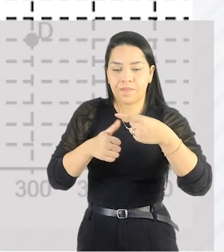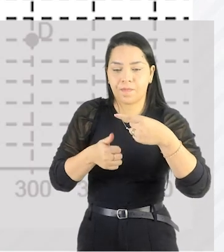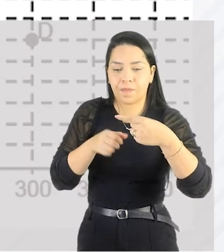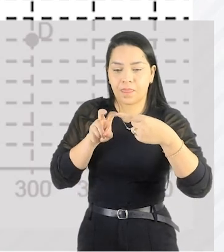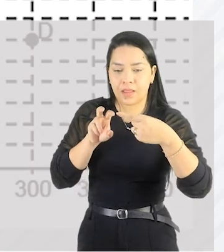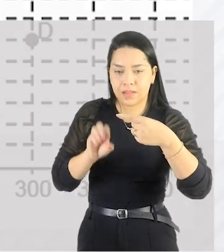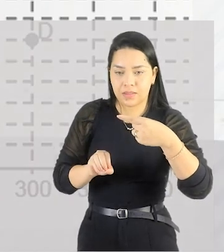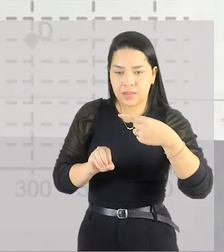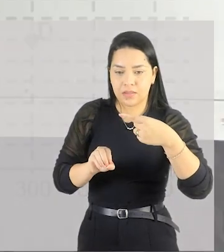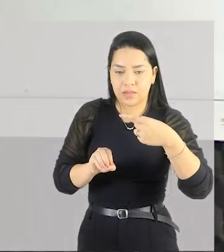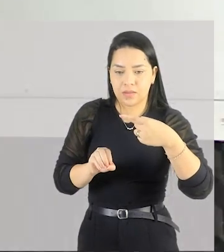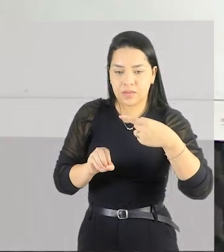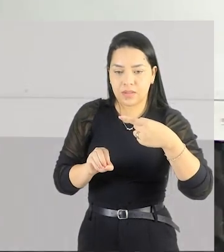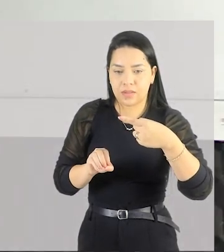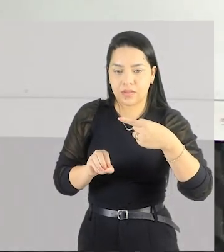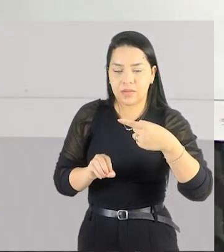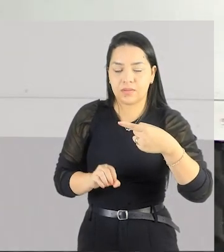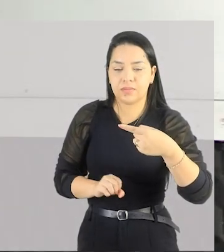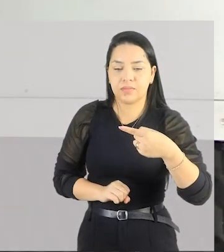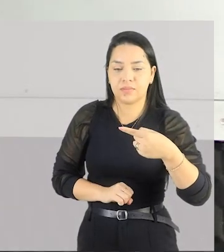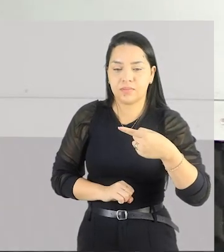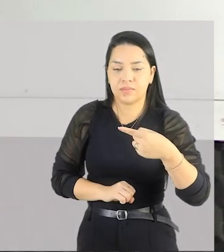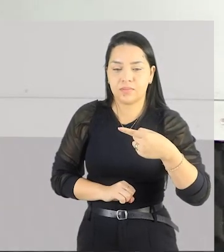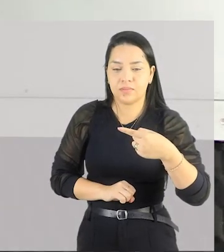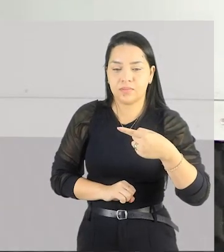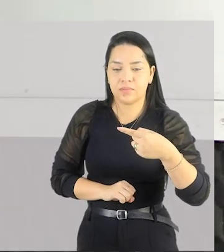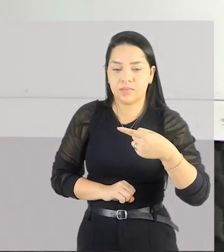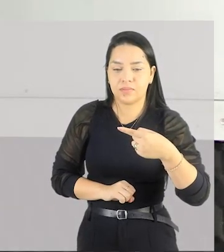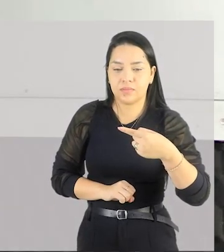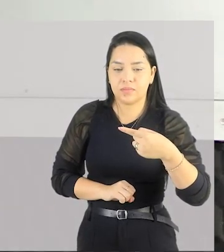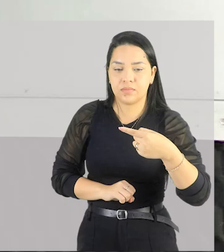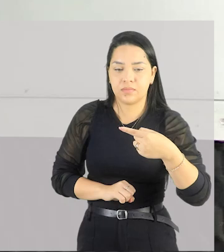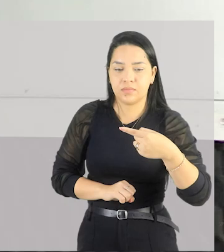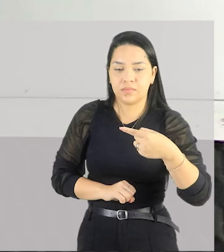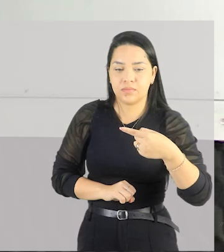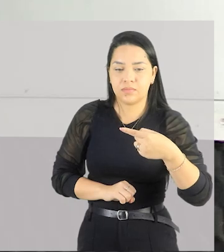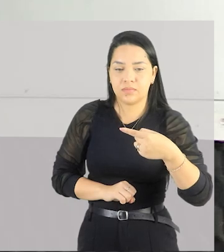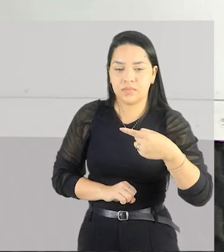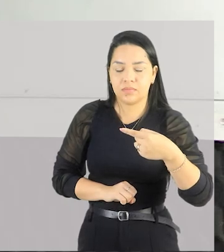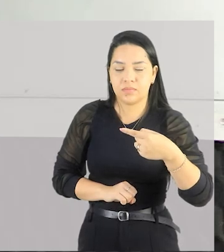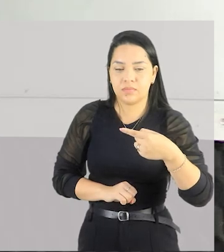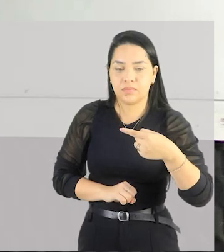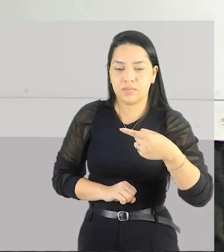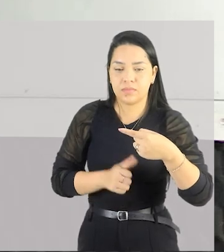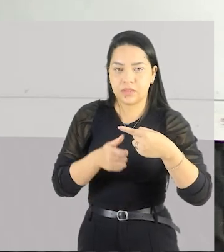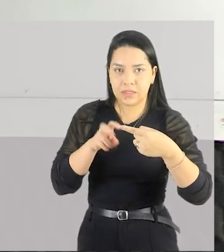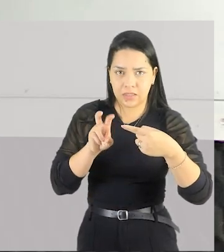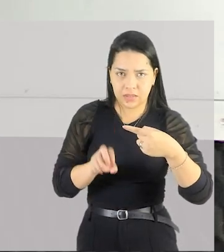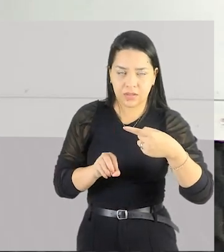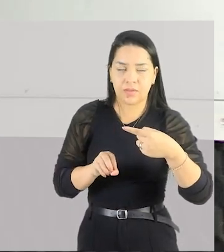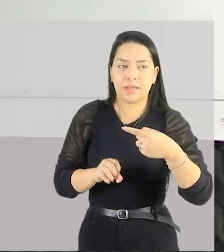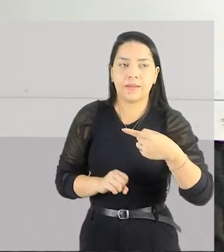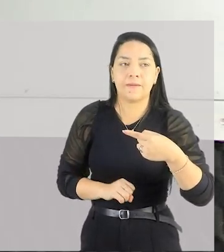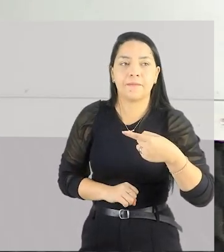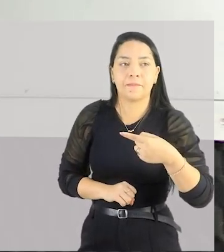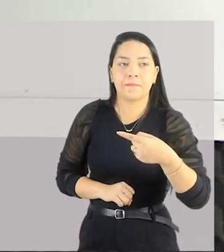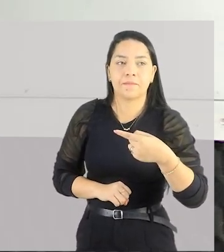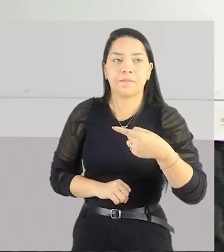Sobre, com relação ao eixo horizontal, o eixo Y, a coordenada do ponto C vale